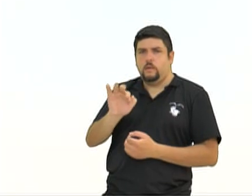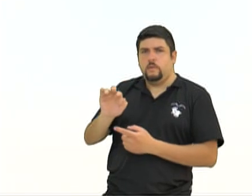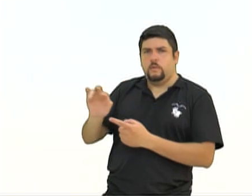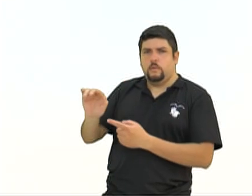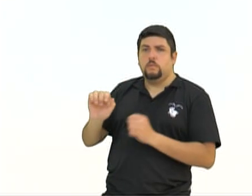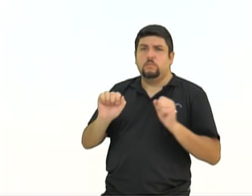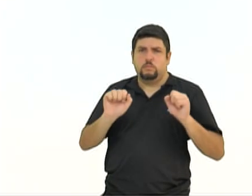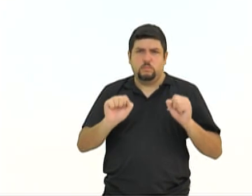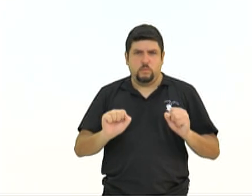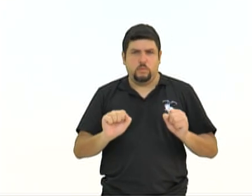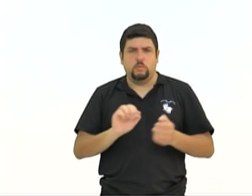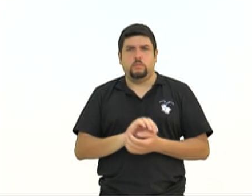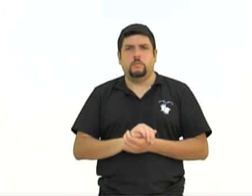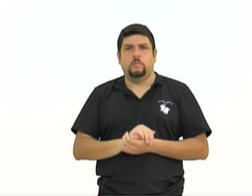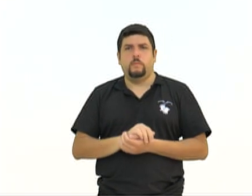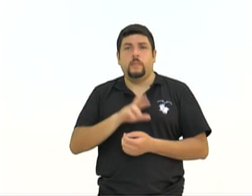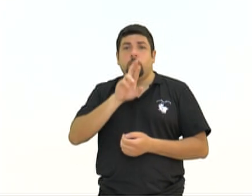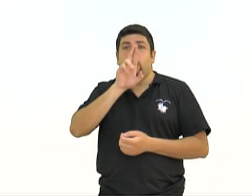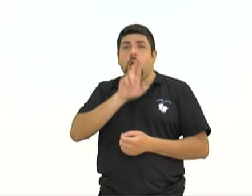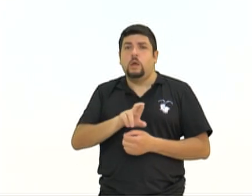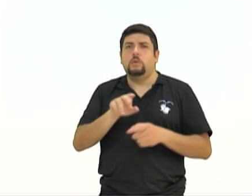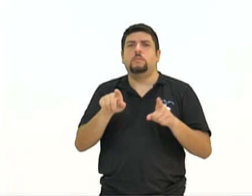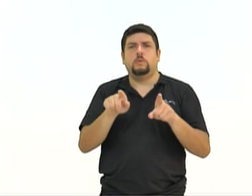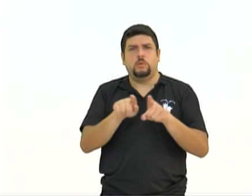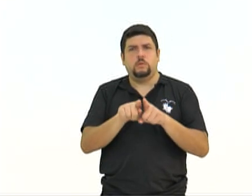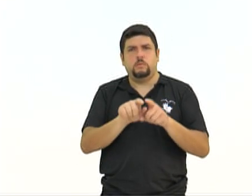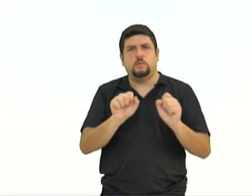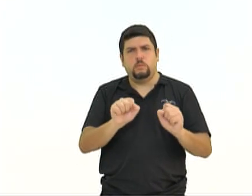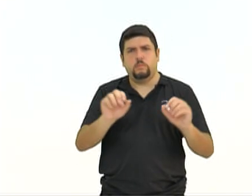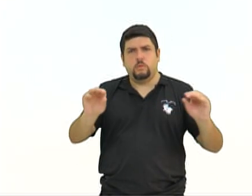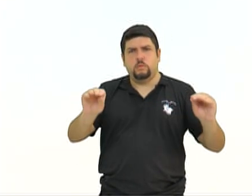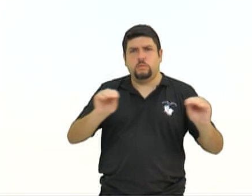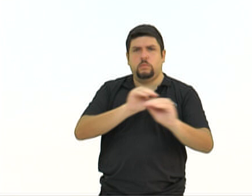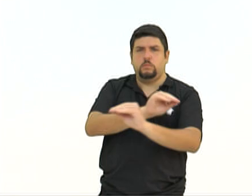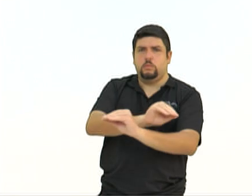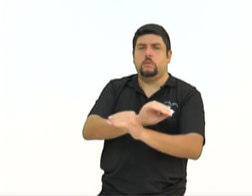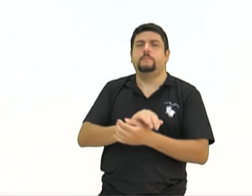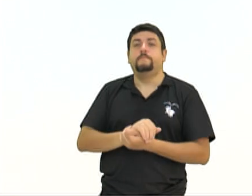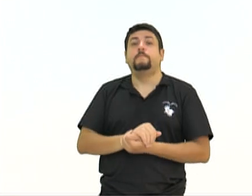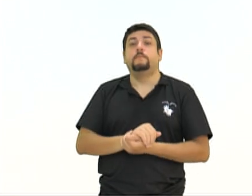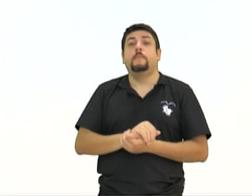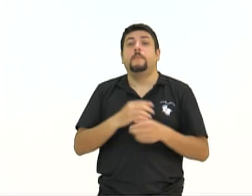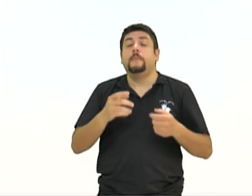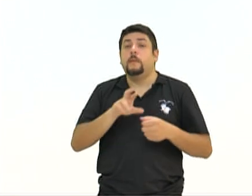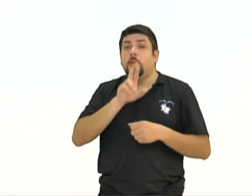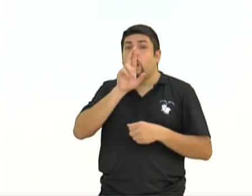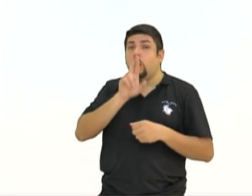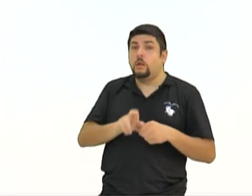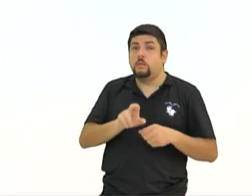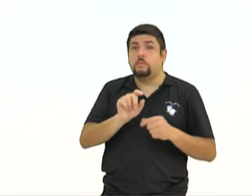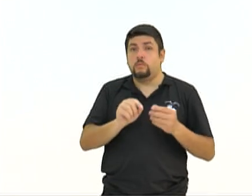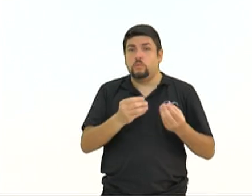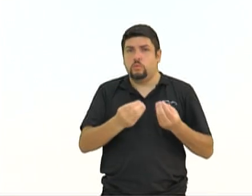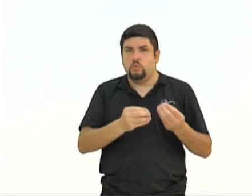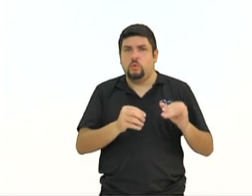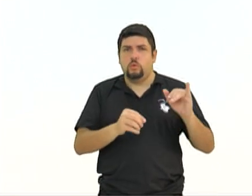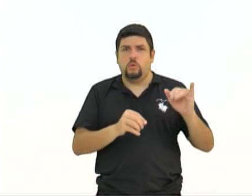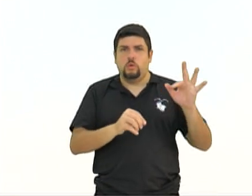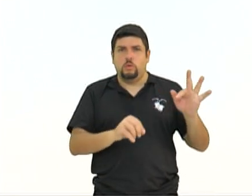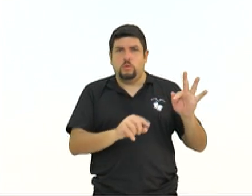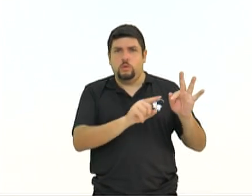responder, também, no final das contas, tanto faz, tá? Se eu não me engano, aqui na chave de resposta, eu coloquei todas começando com